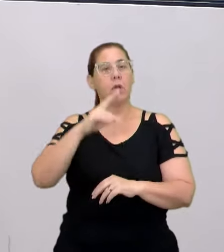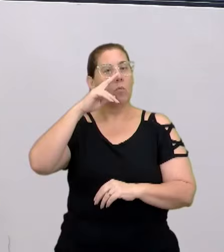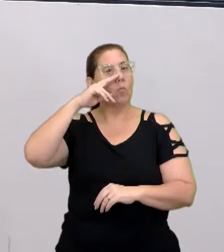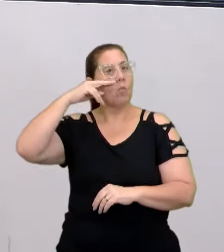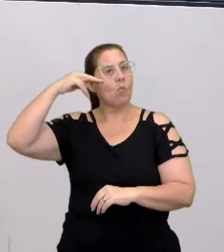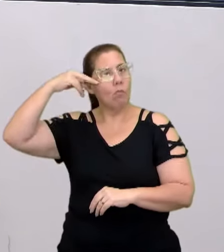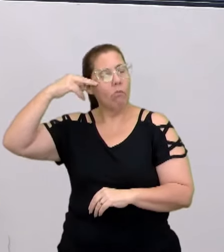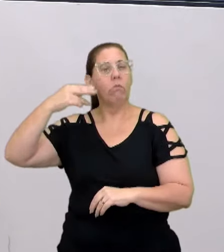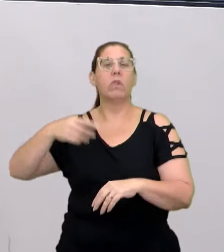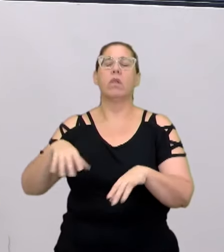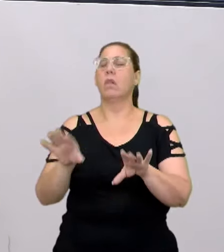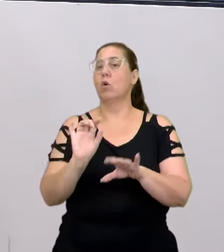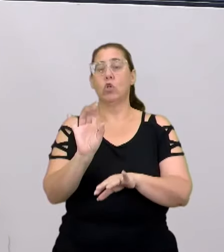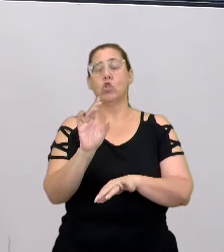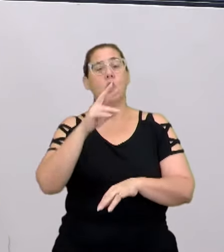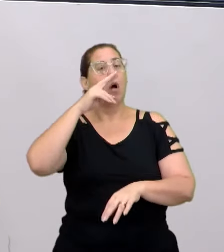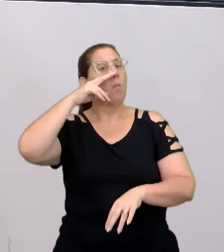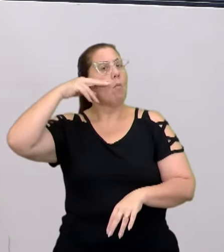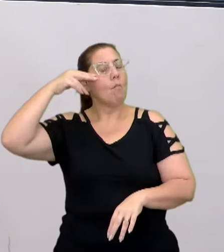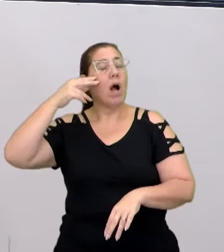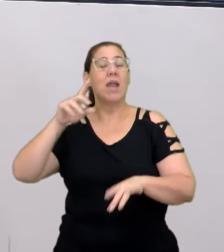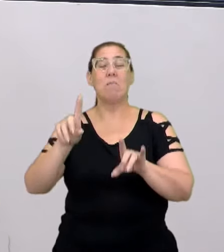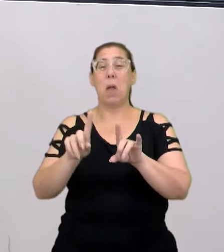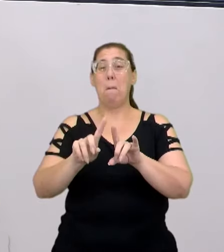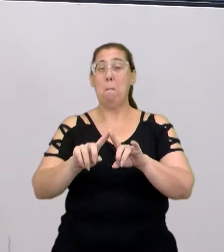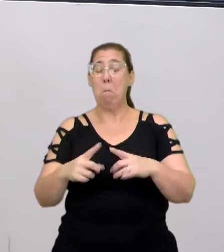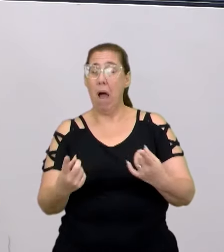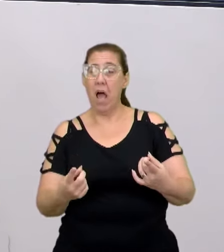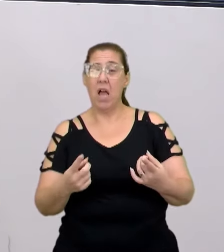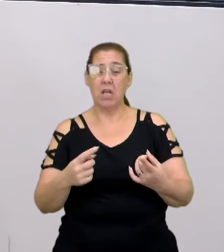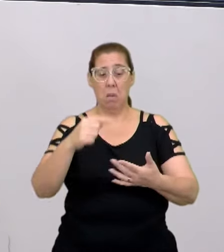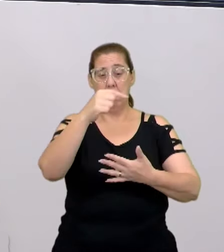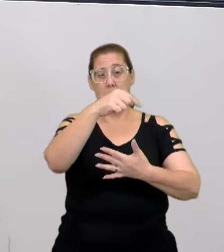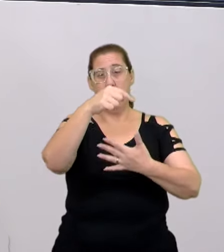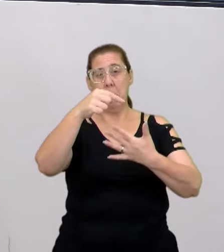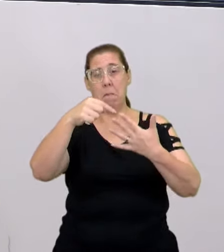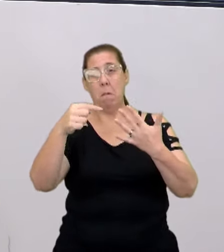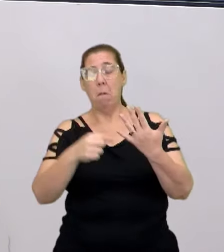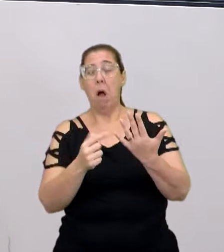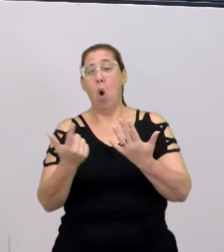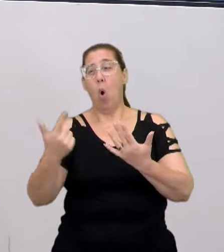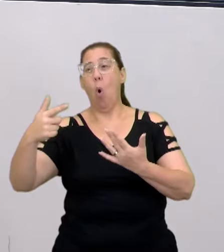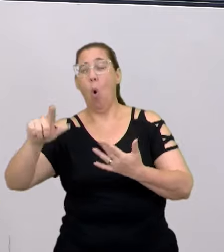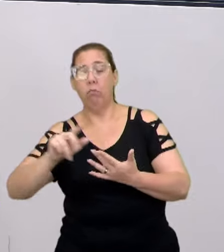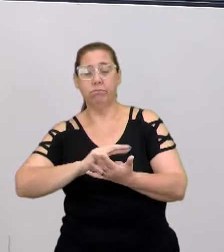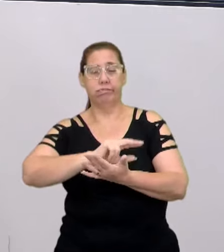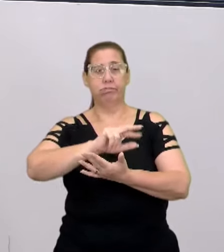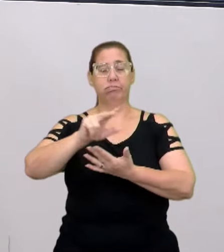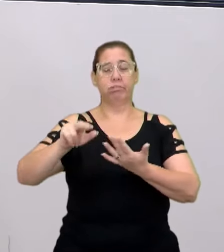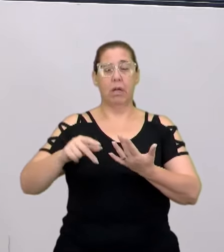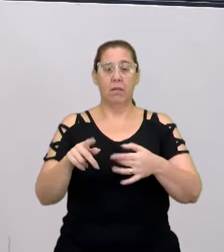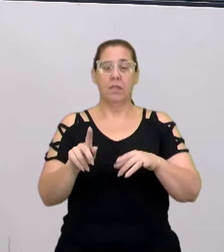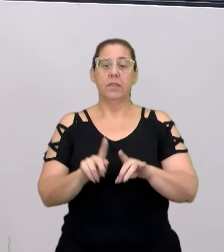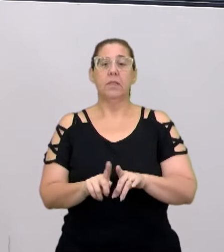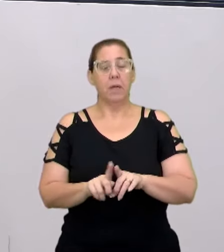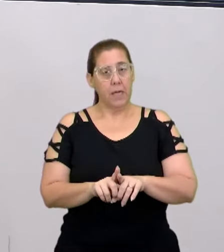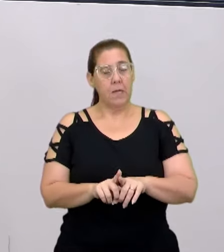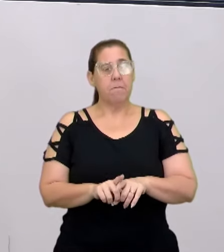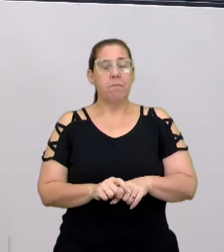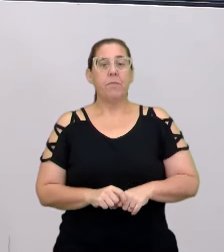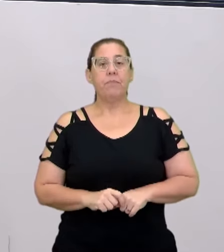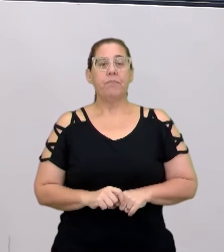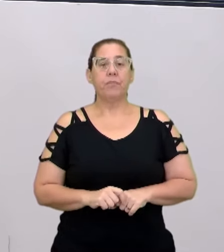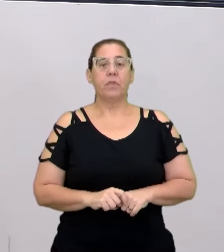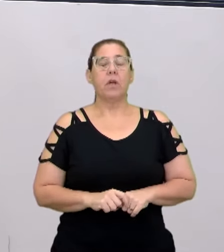anemia, não só a anemia ferropriva, mas outros tipos também de anemia, ele ressaltou, e ele também,